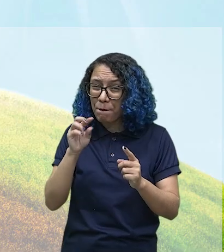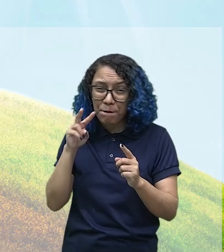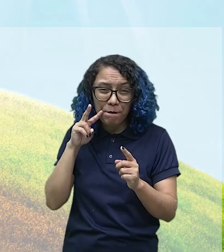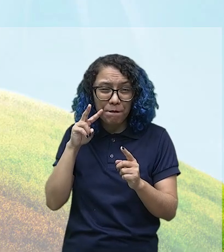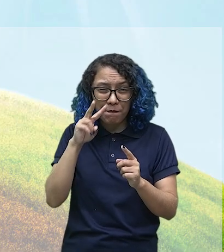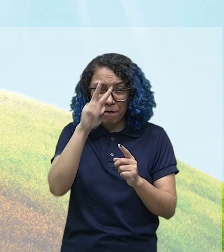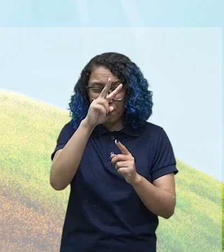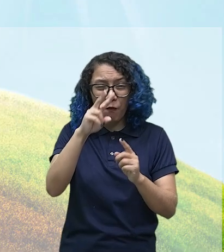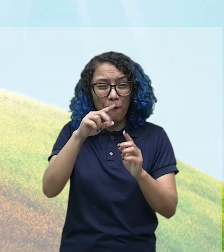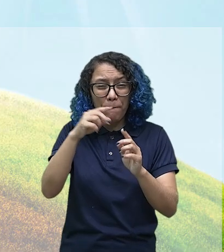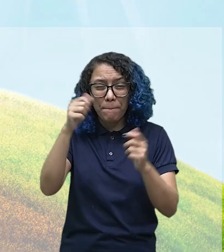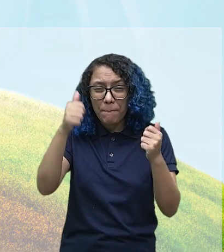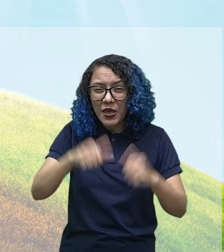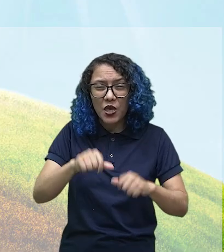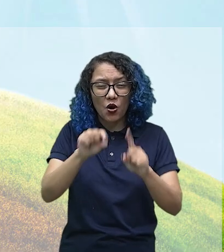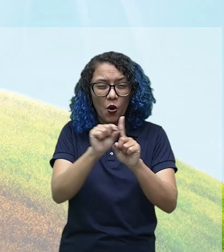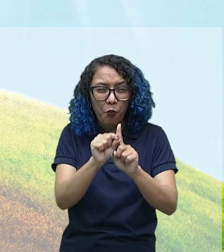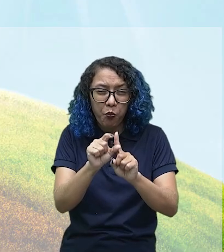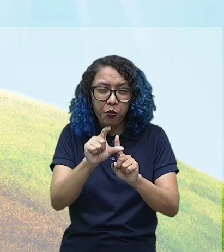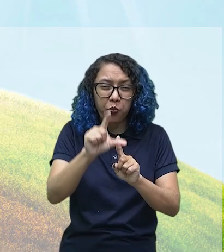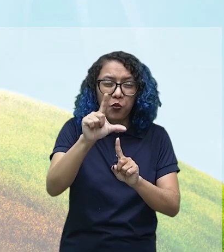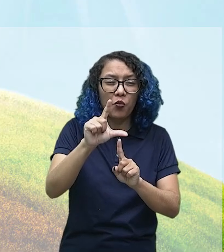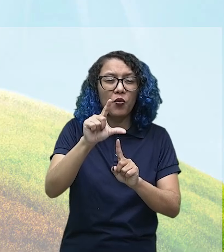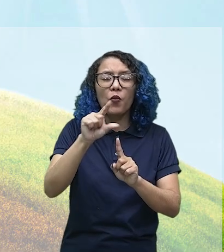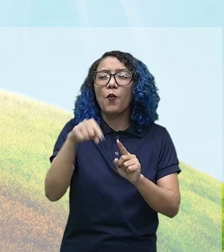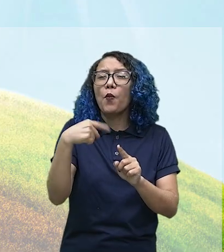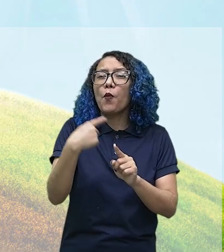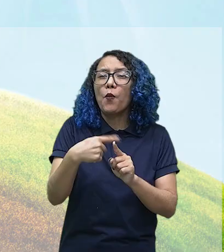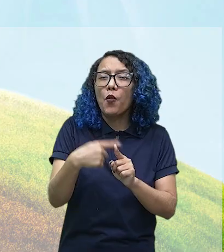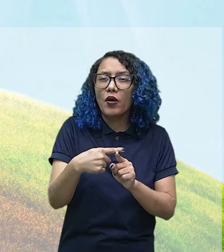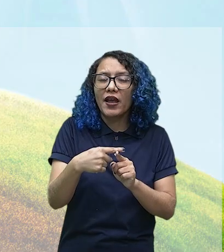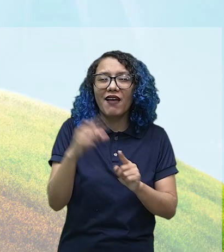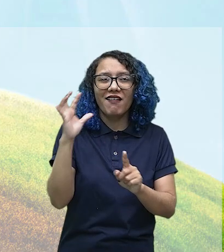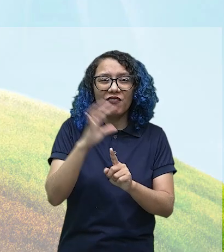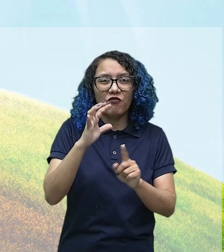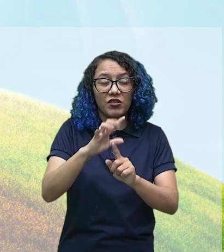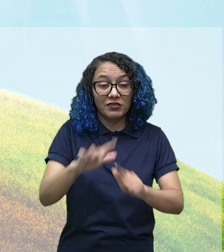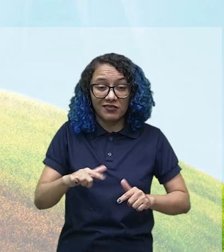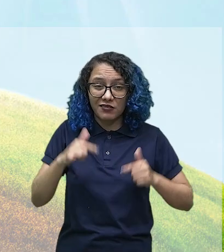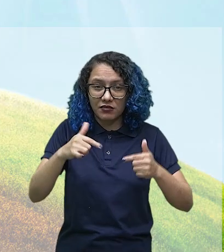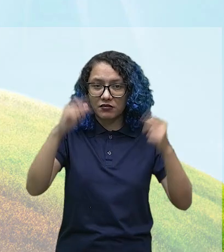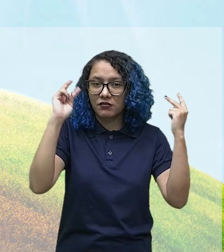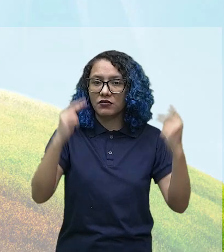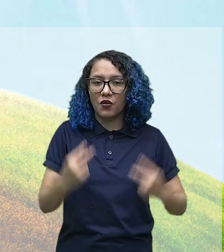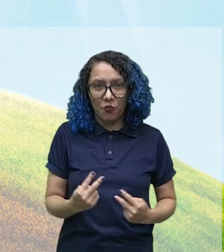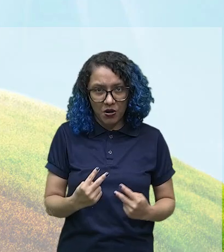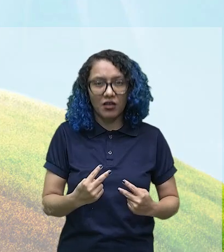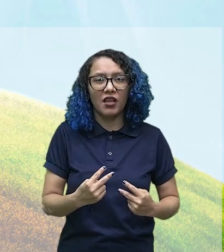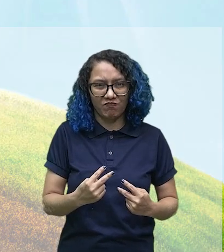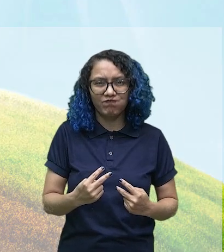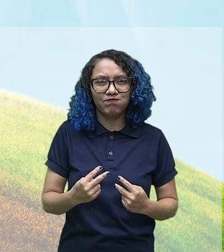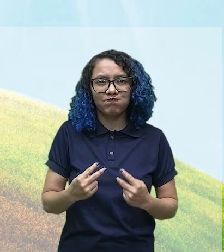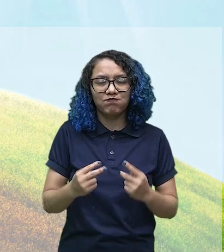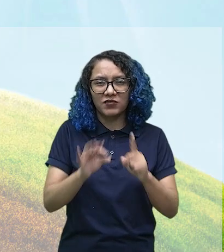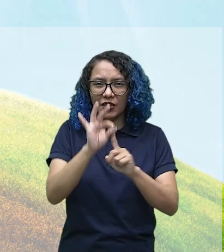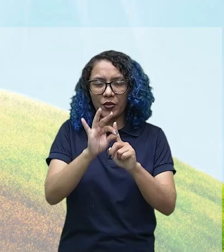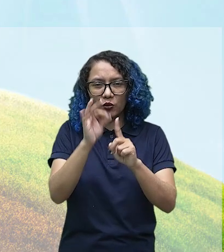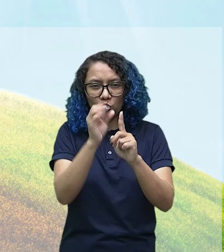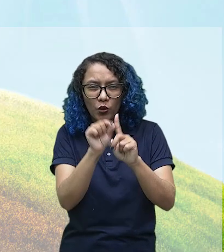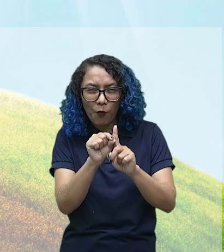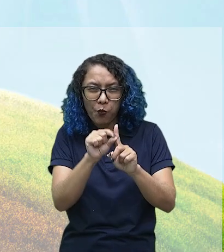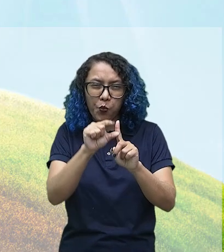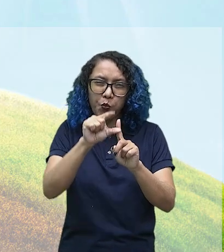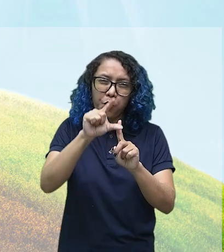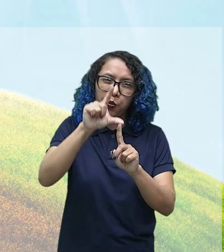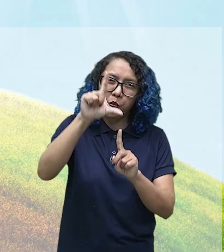por atividades humanas, ou seja, as práticas humanas delas têm causado esse aumento de temperatura, que faz